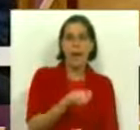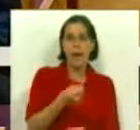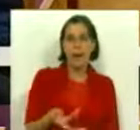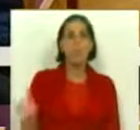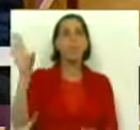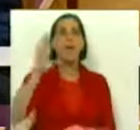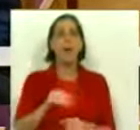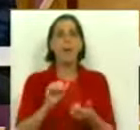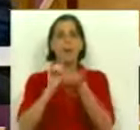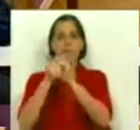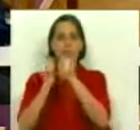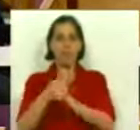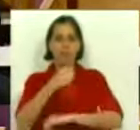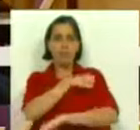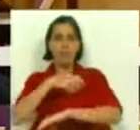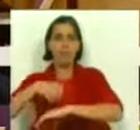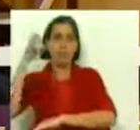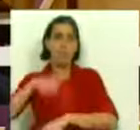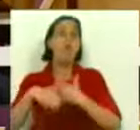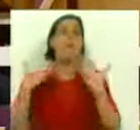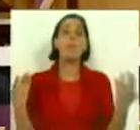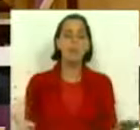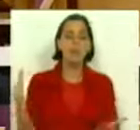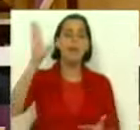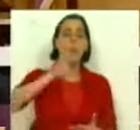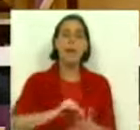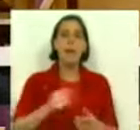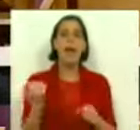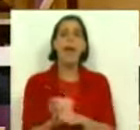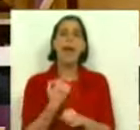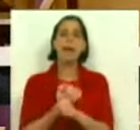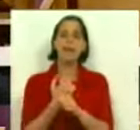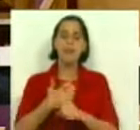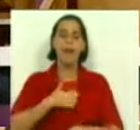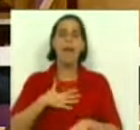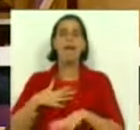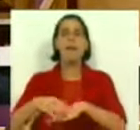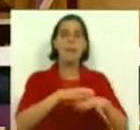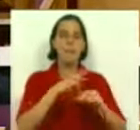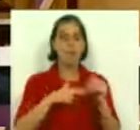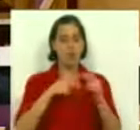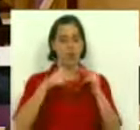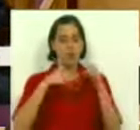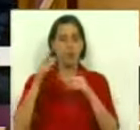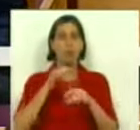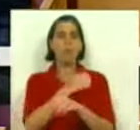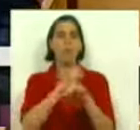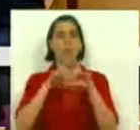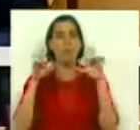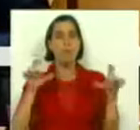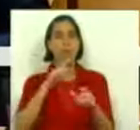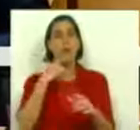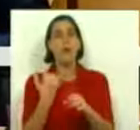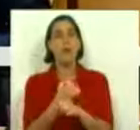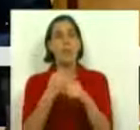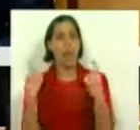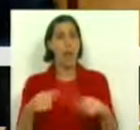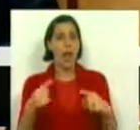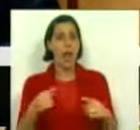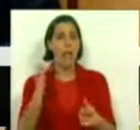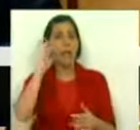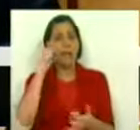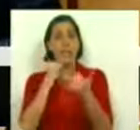arrendamento, a mais reabilitação urbana e, por isso, a mais atividade para as empresas de construção e de setor imobiliário que tanto emprego têm